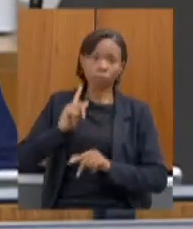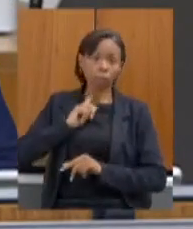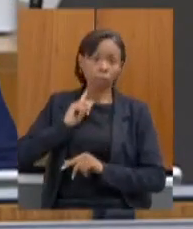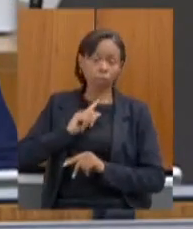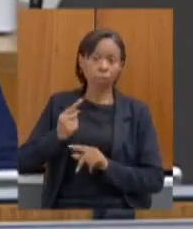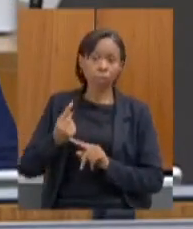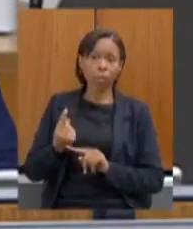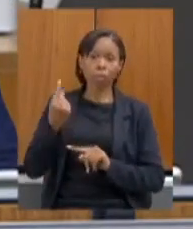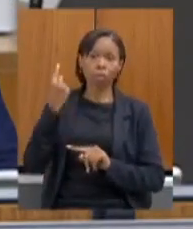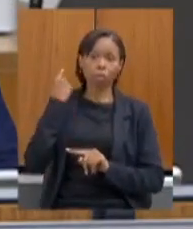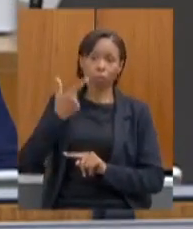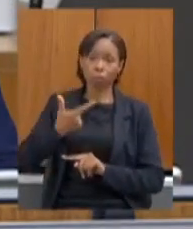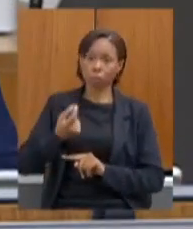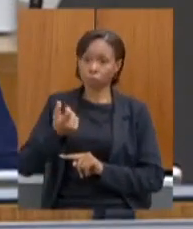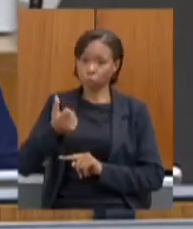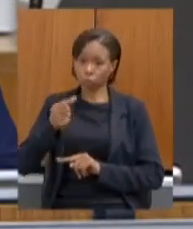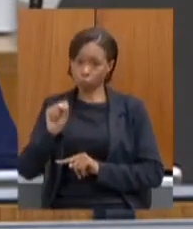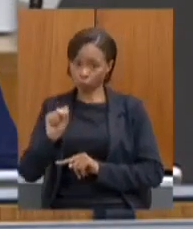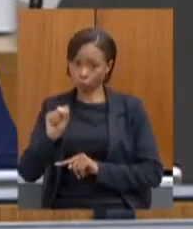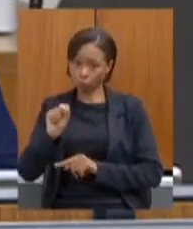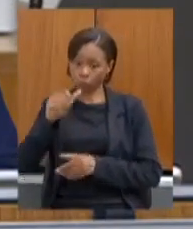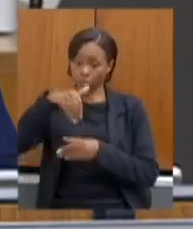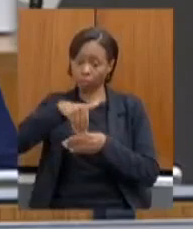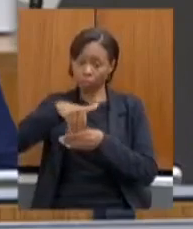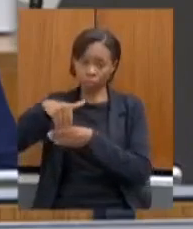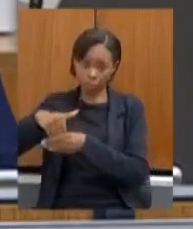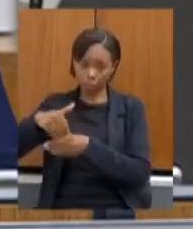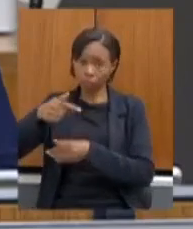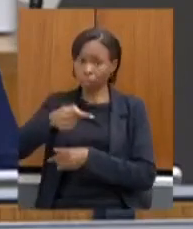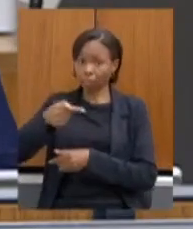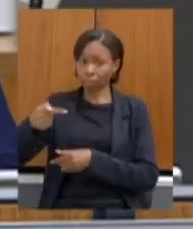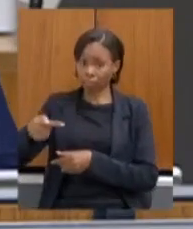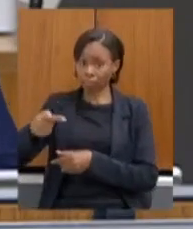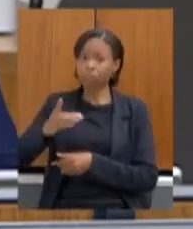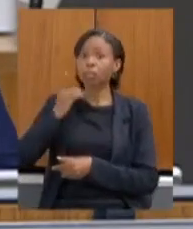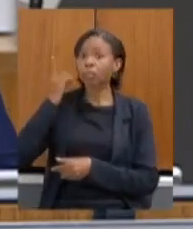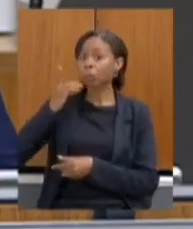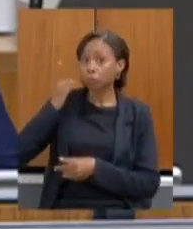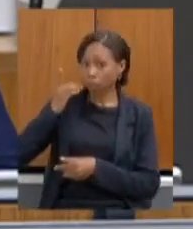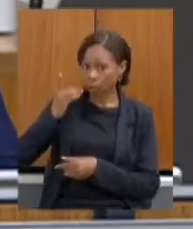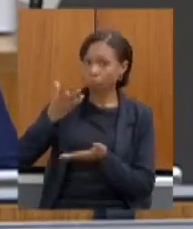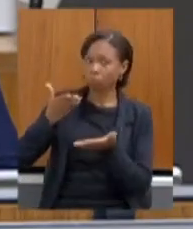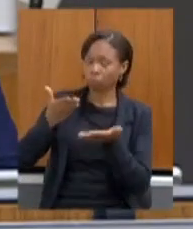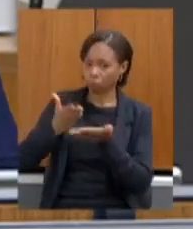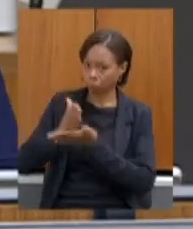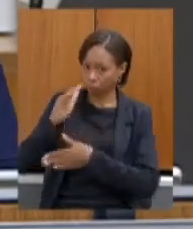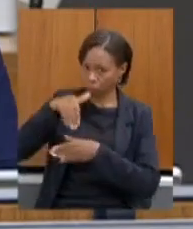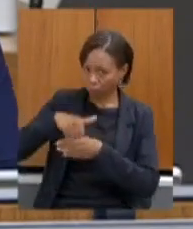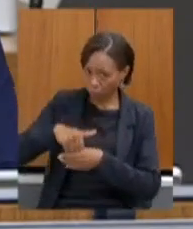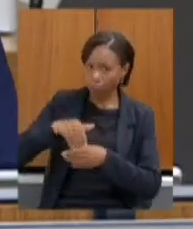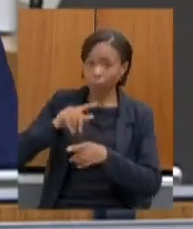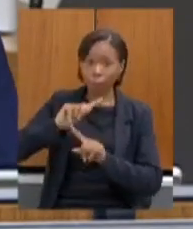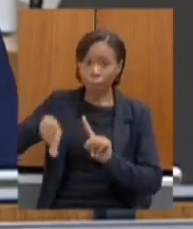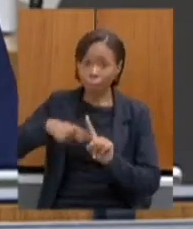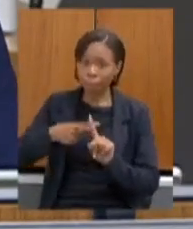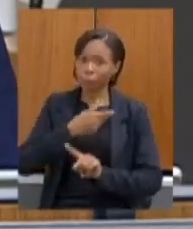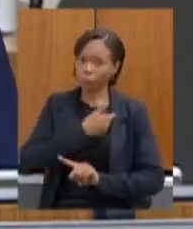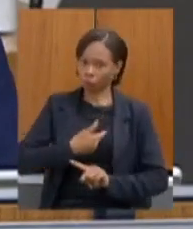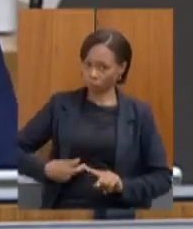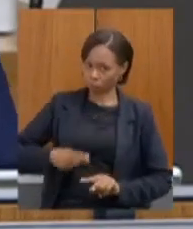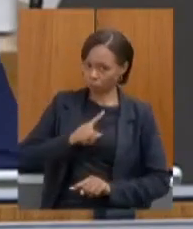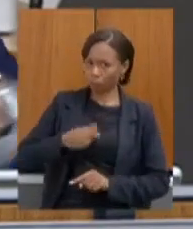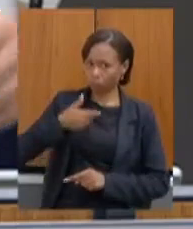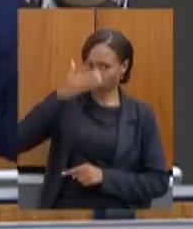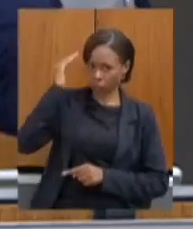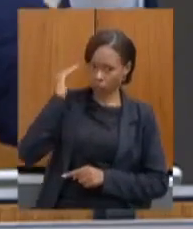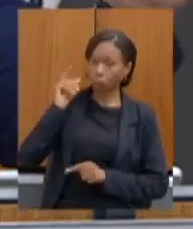elegeram os 77 deputados e o governador Romeu Zema com a missão de resgatar o nosso Estado. E todo o esforço do governo do